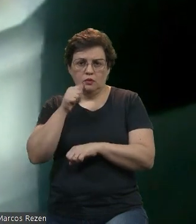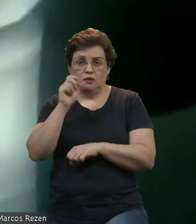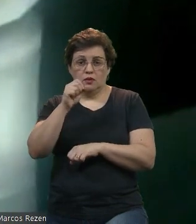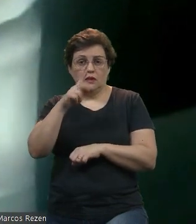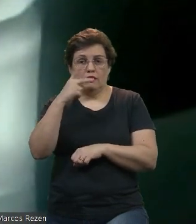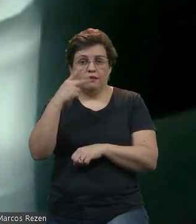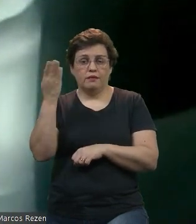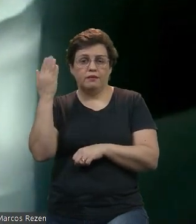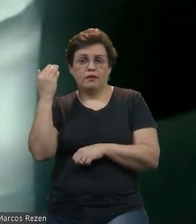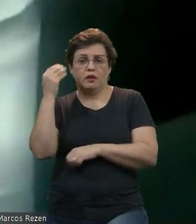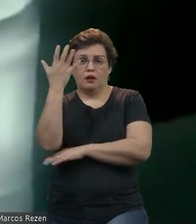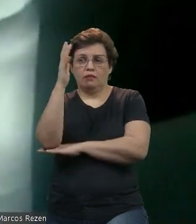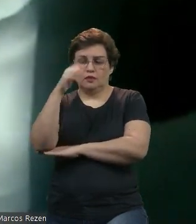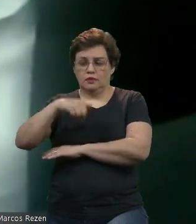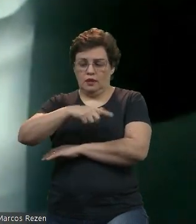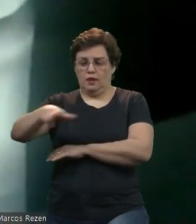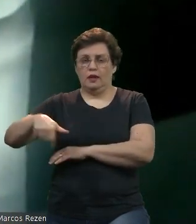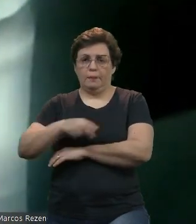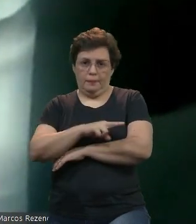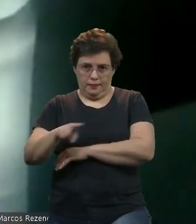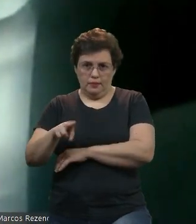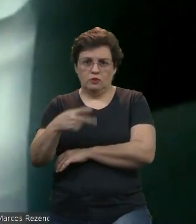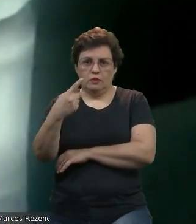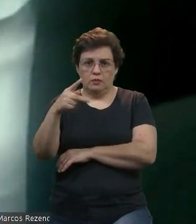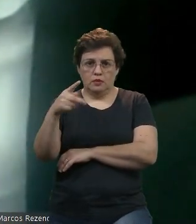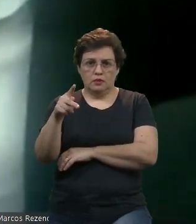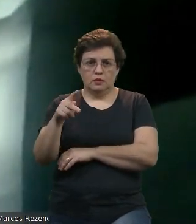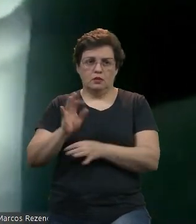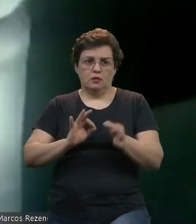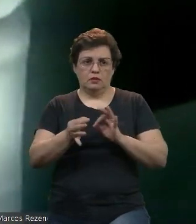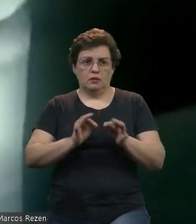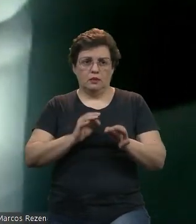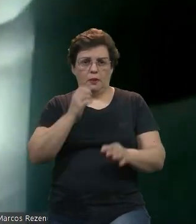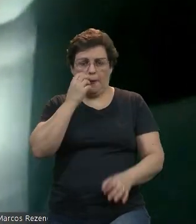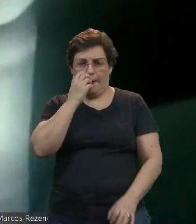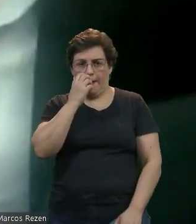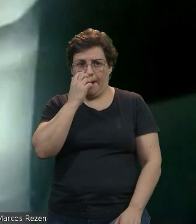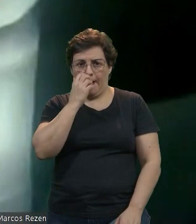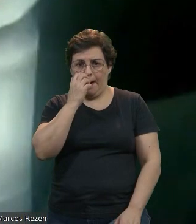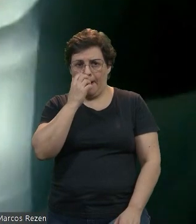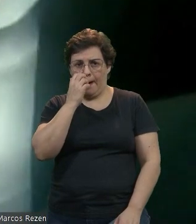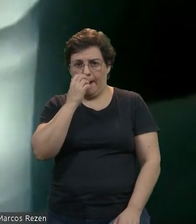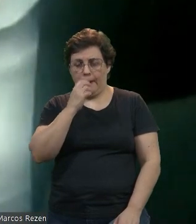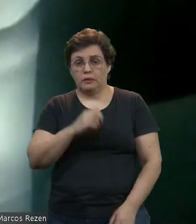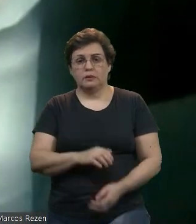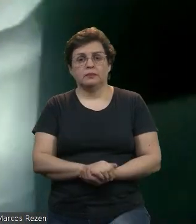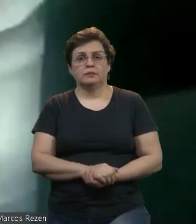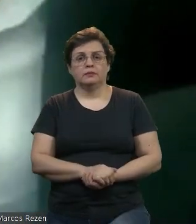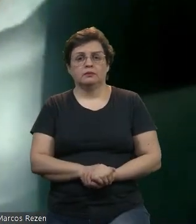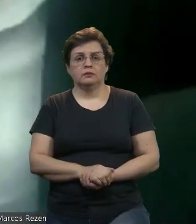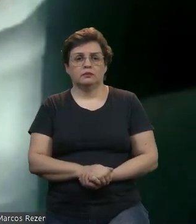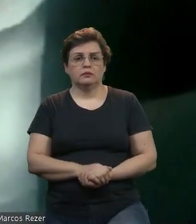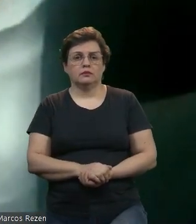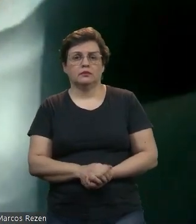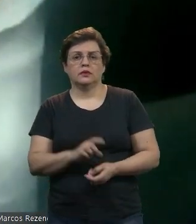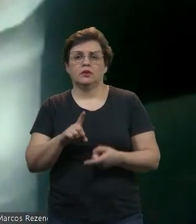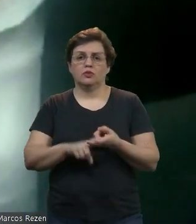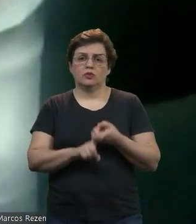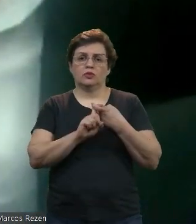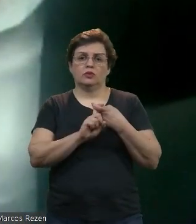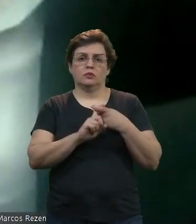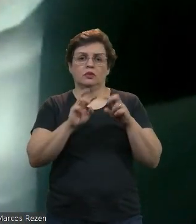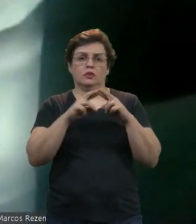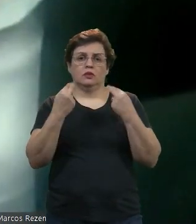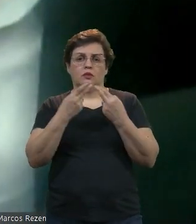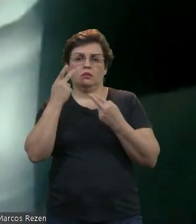em relação ao projeto de sua autoria, o projeto 25 de 2020. Eu vou suspender a